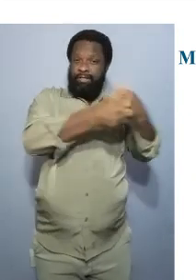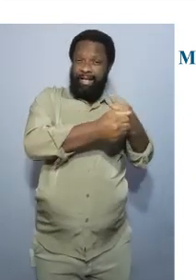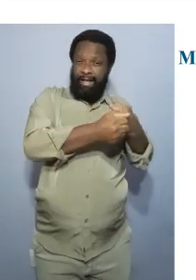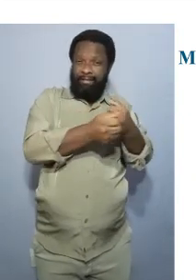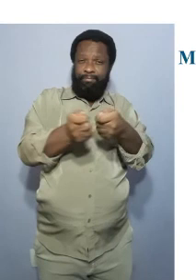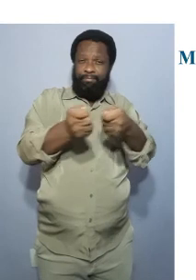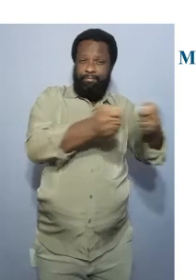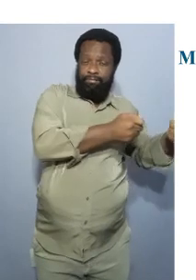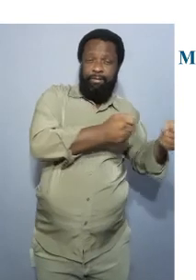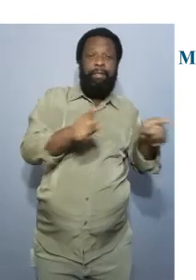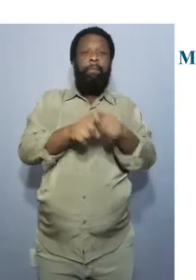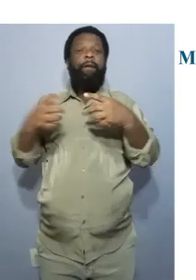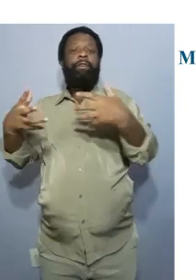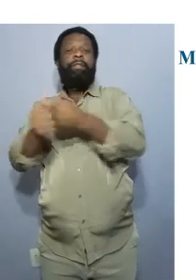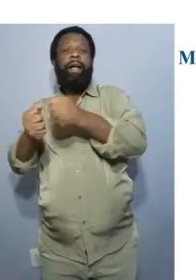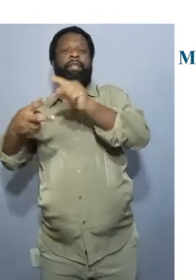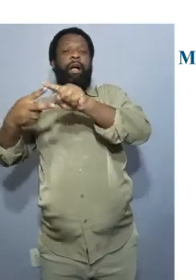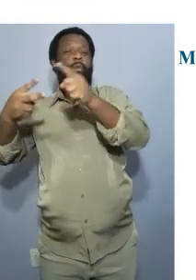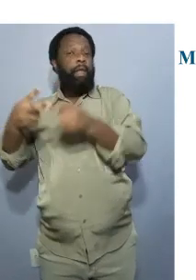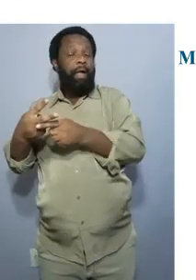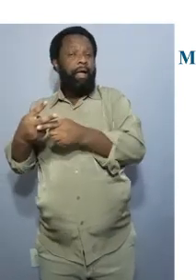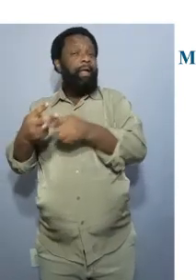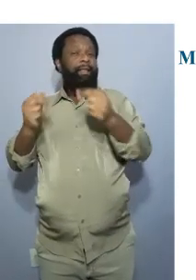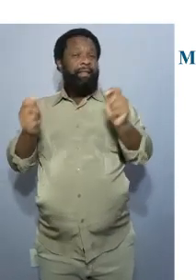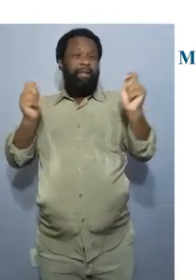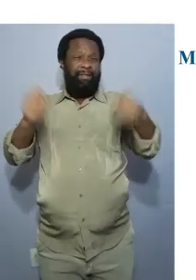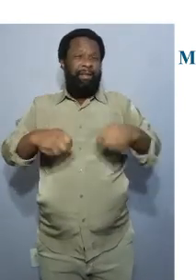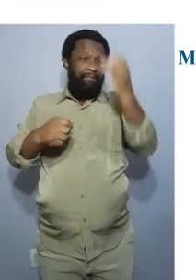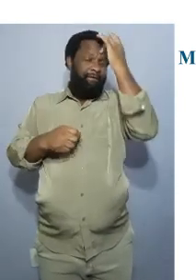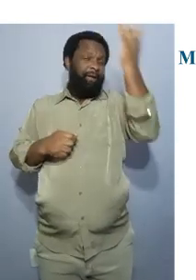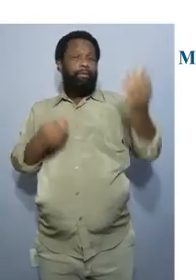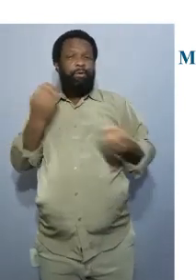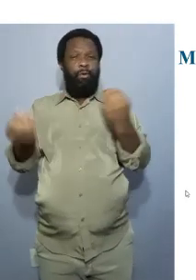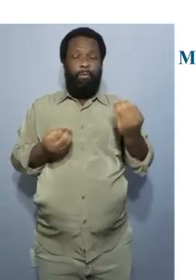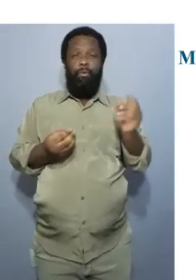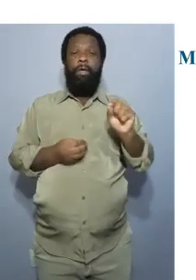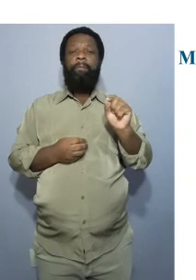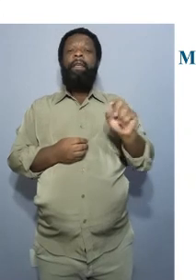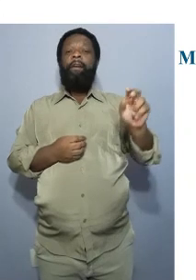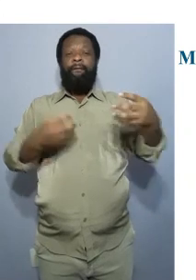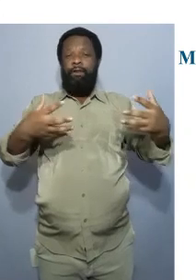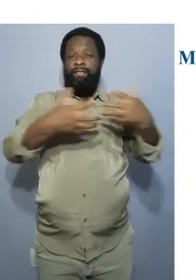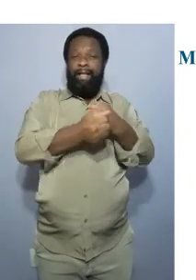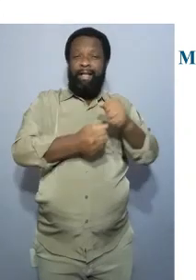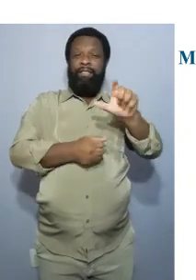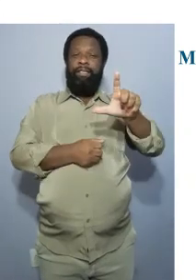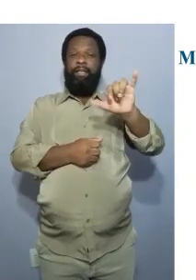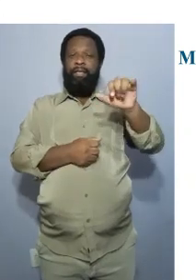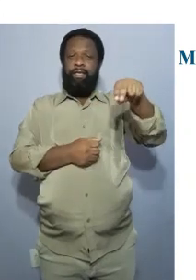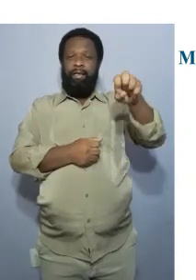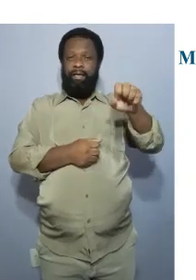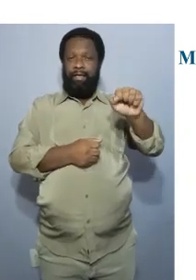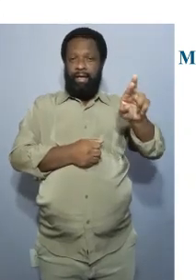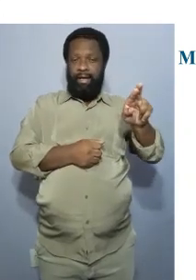velocidade linear quanto a velocidade angular. Isso é feito de forma muito prática, simplesmente pegando a velocidade linear,